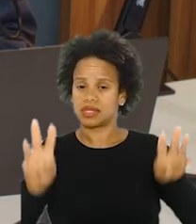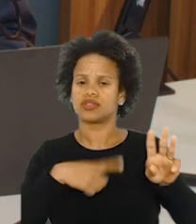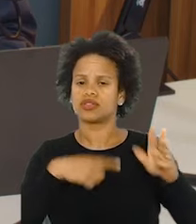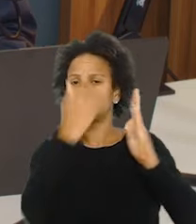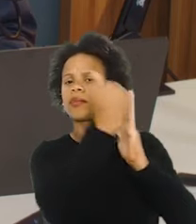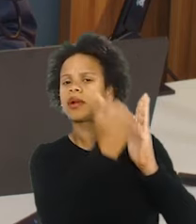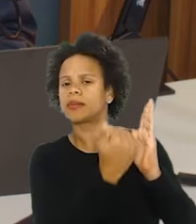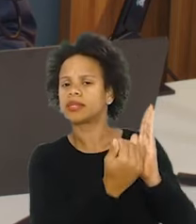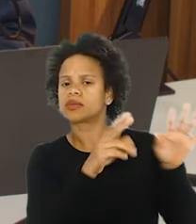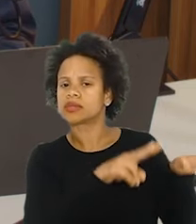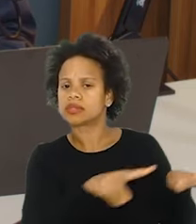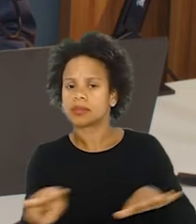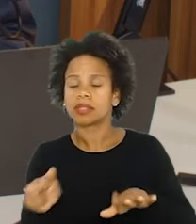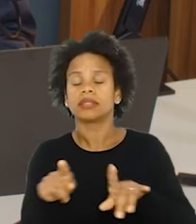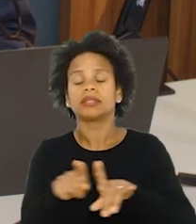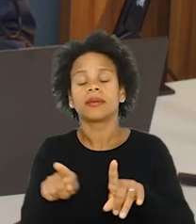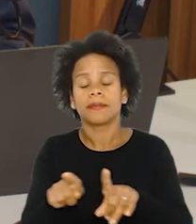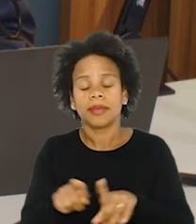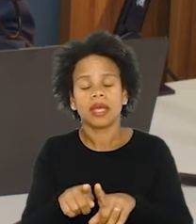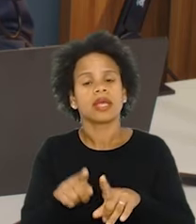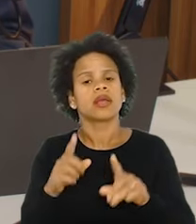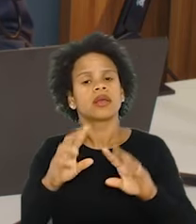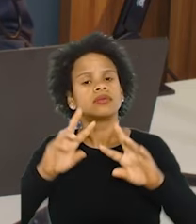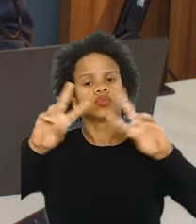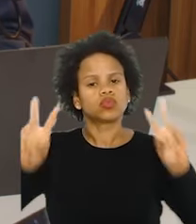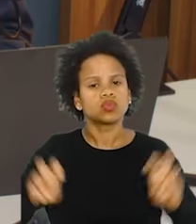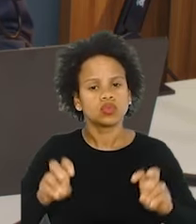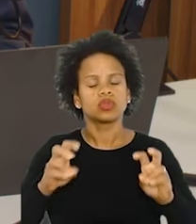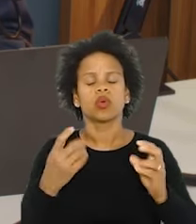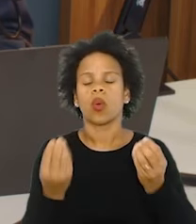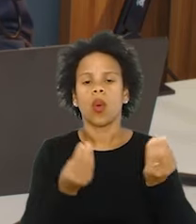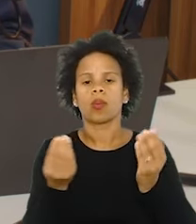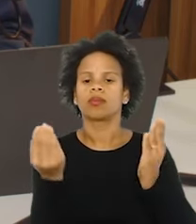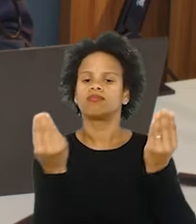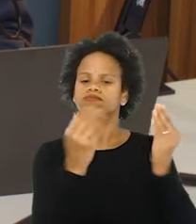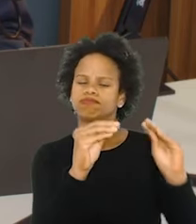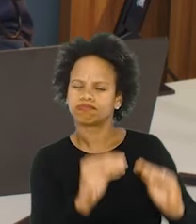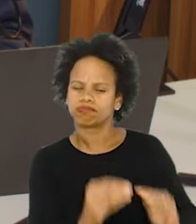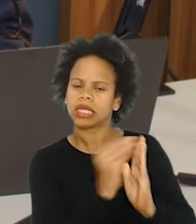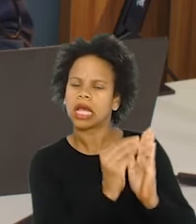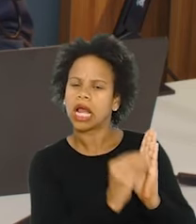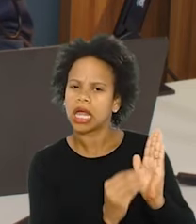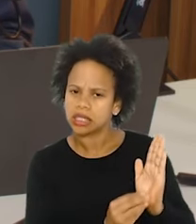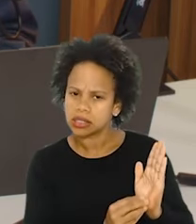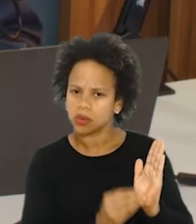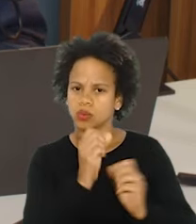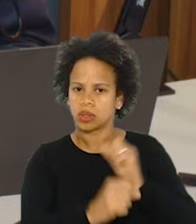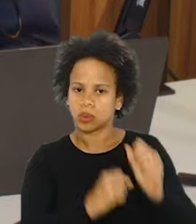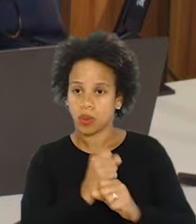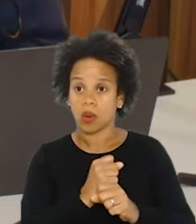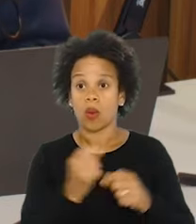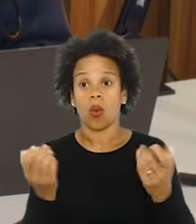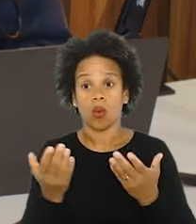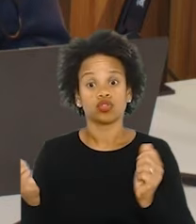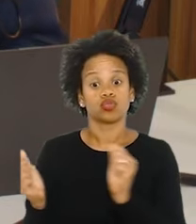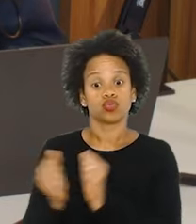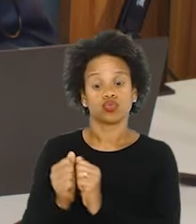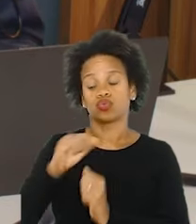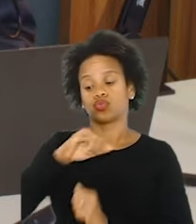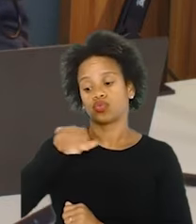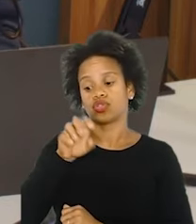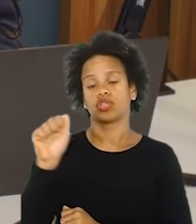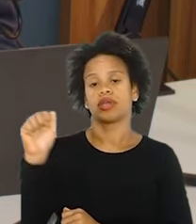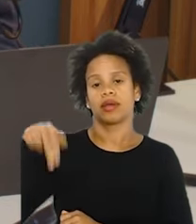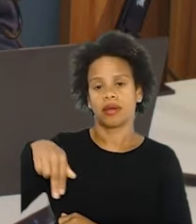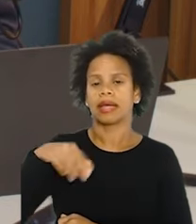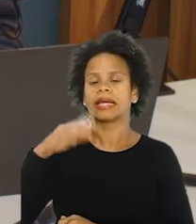assunto bem pertinente que é sobre declaração para falar aqui conosco nós temos o meu colega de trabalho Jean e aí também entende